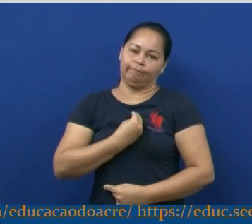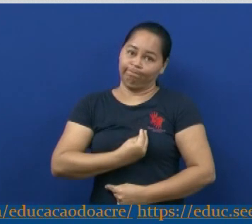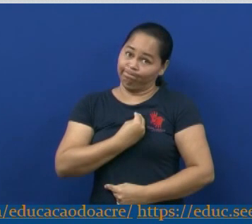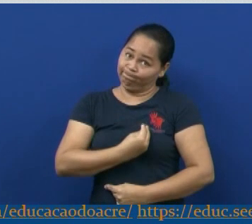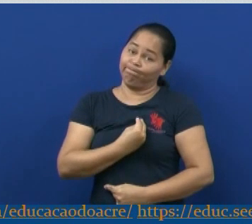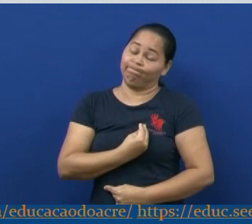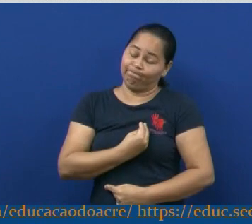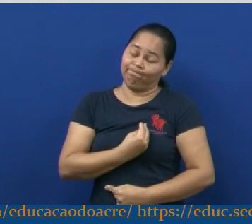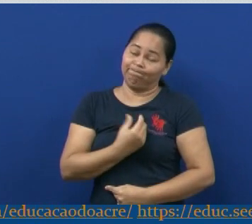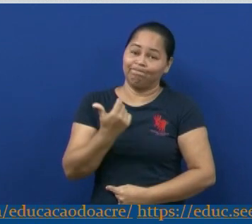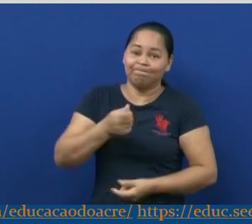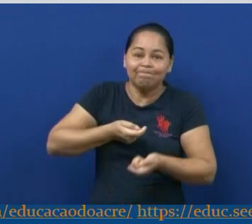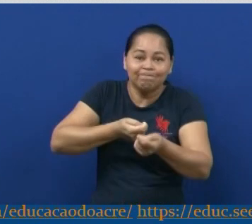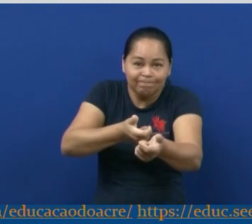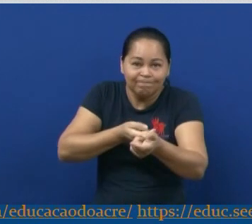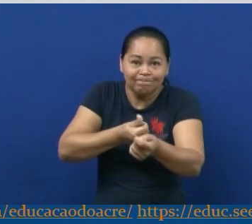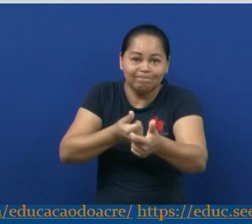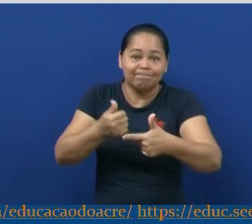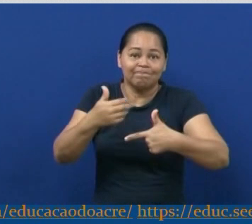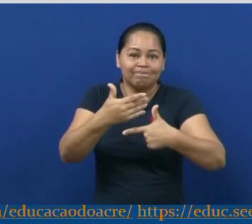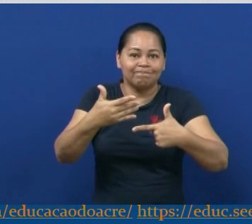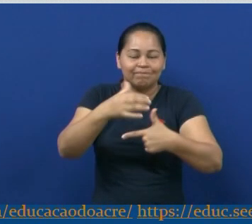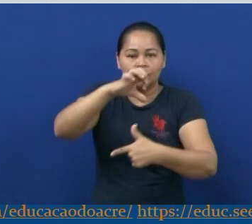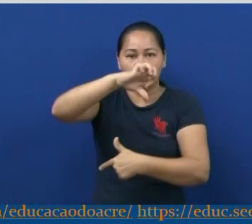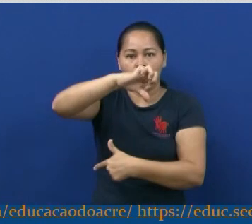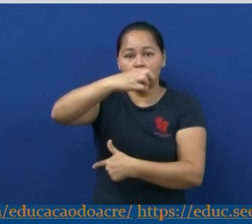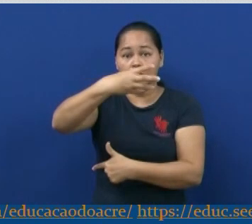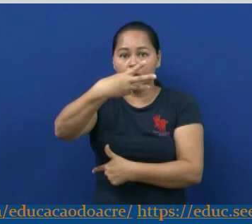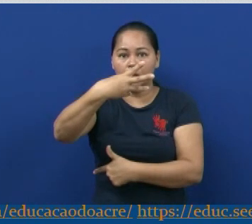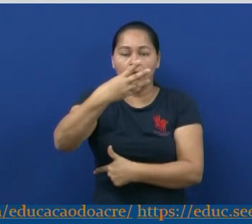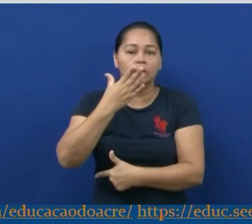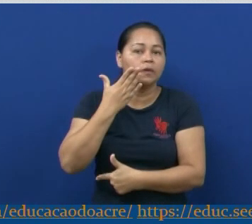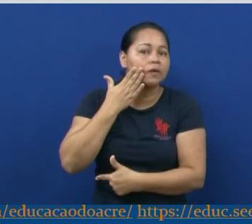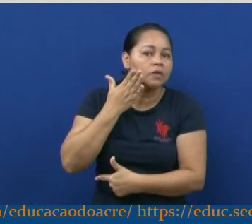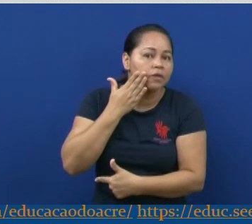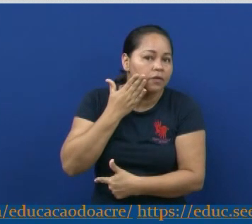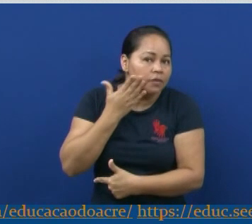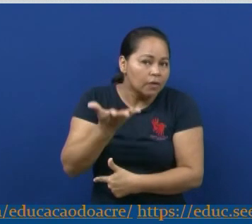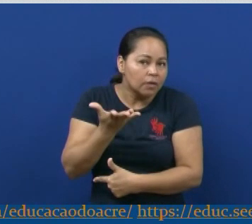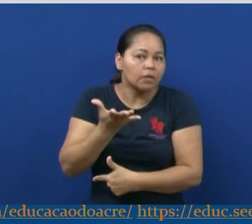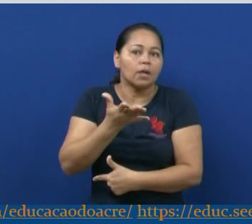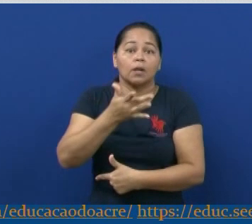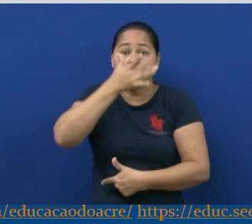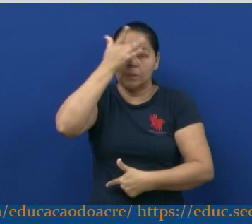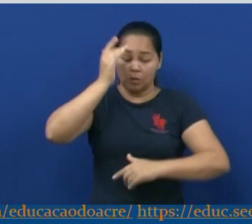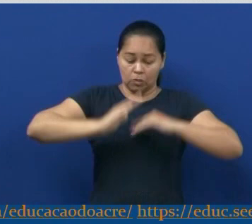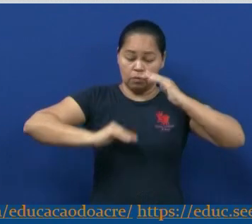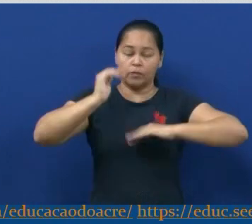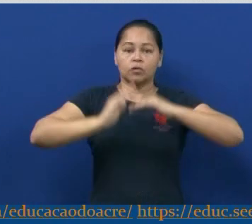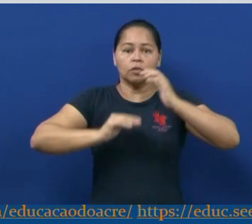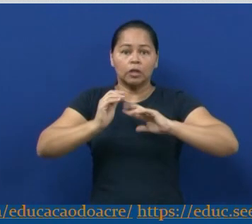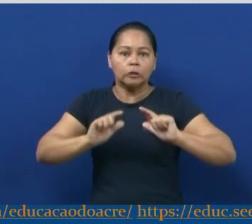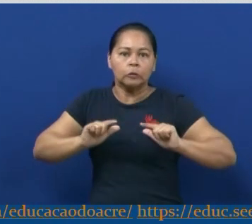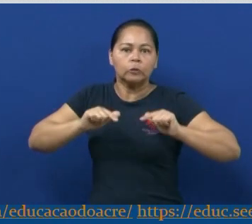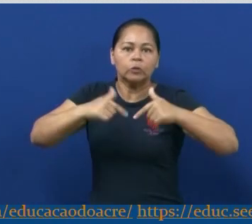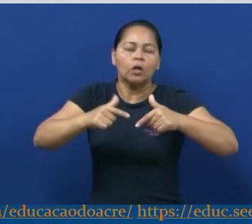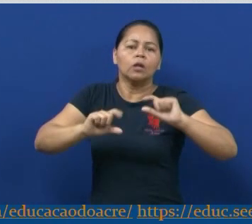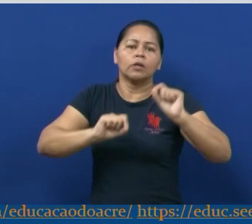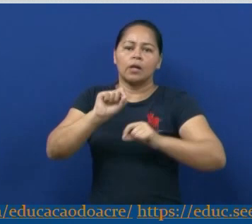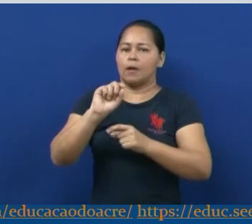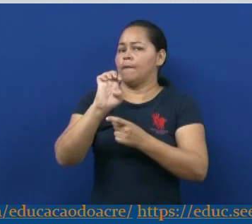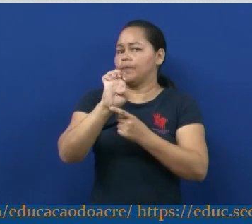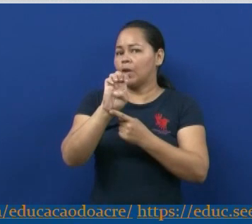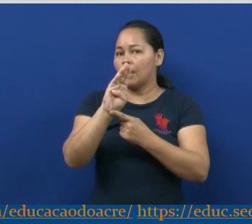A outra dica é o filme 93 Dias, que ele fala de profissionais da saúde que lutam para conter um surto de